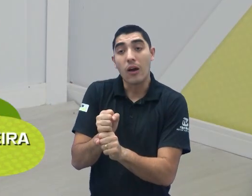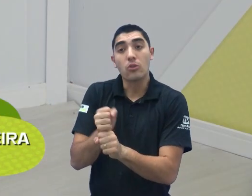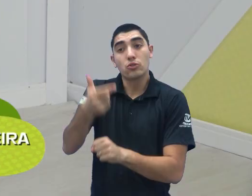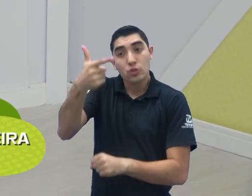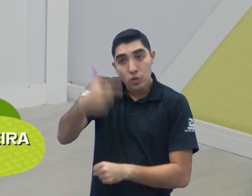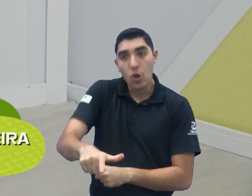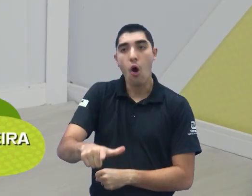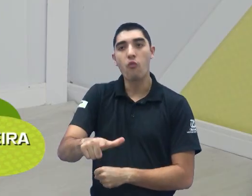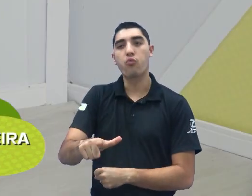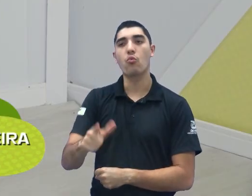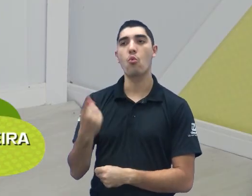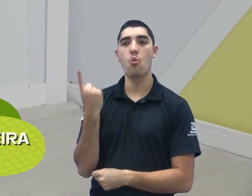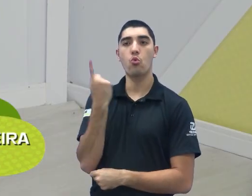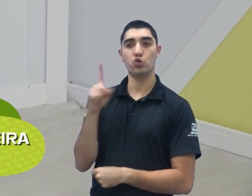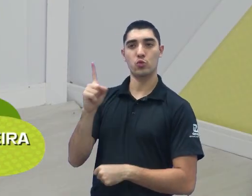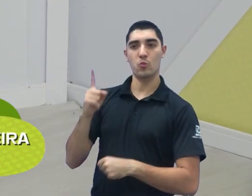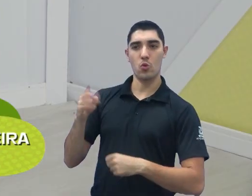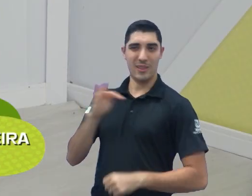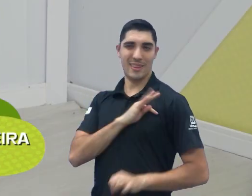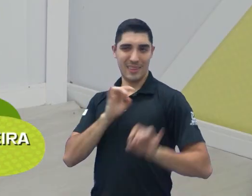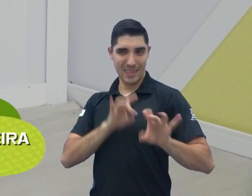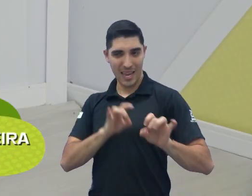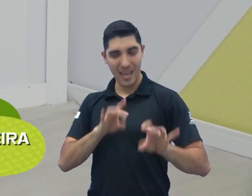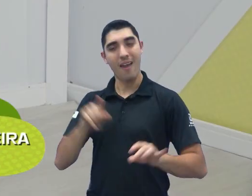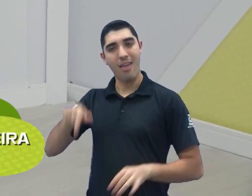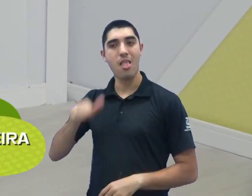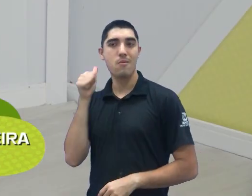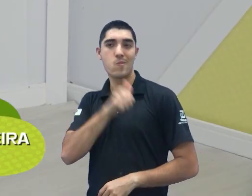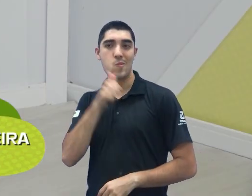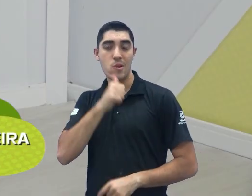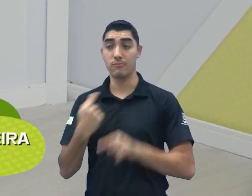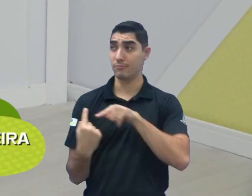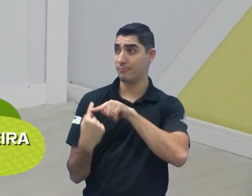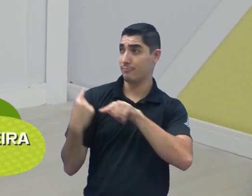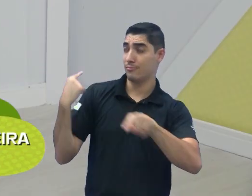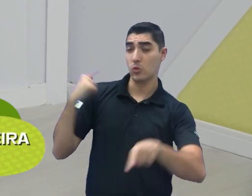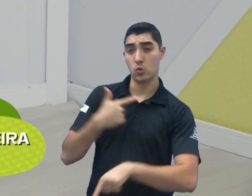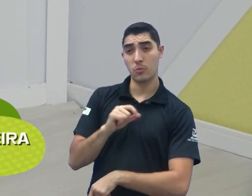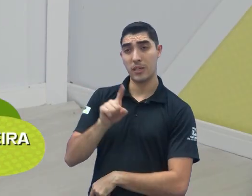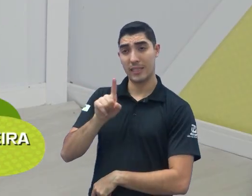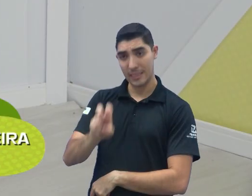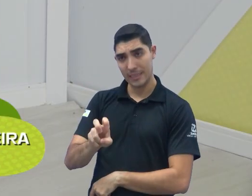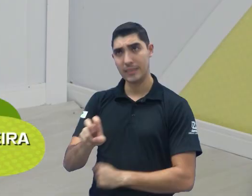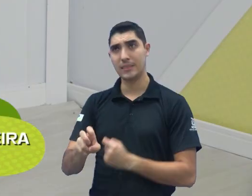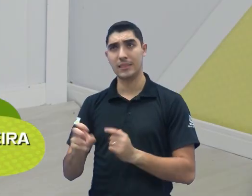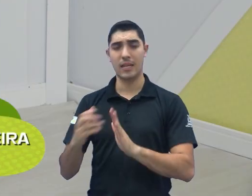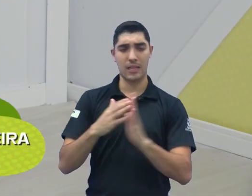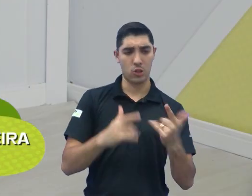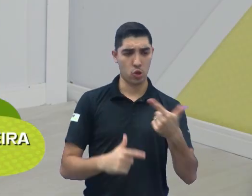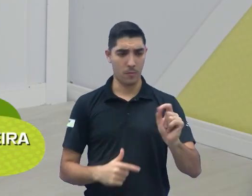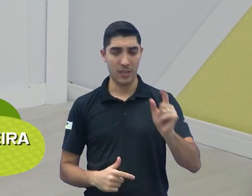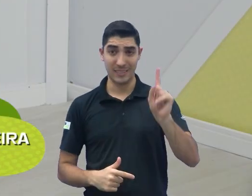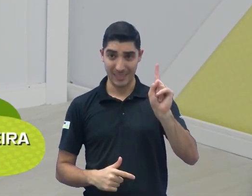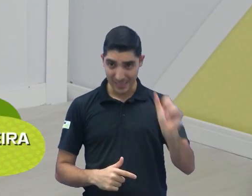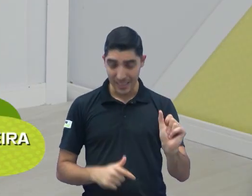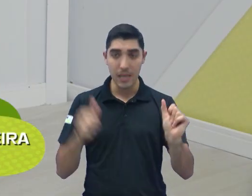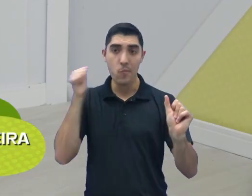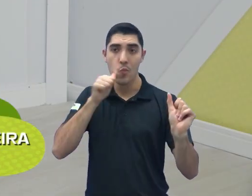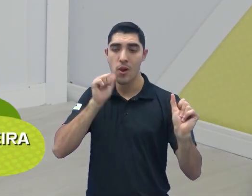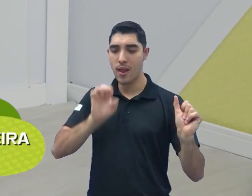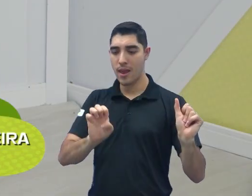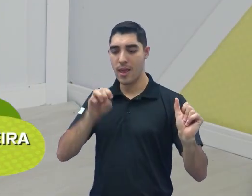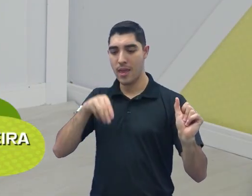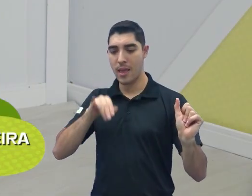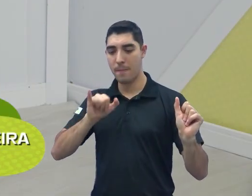Nas temporadas de 2015 e 2016, a Emily Lima foi treinadora do São José, passou pela seleção brasileira.